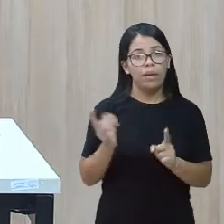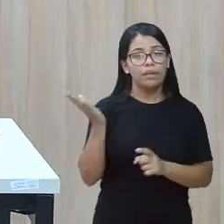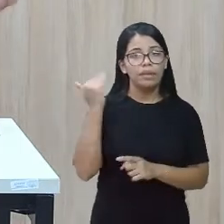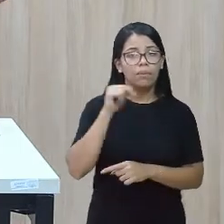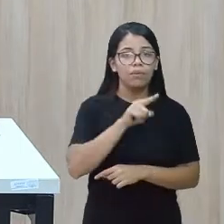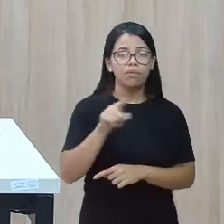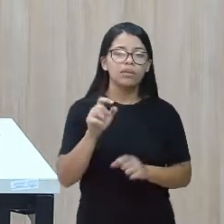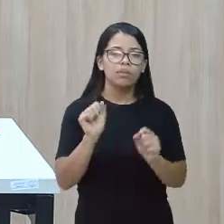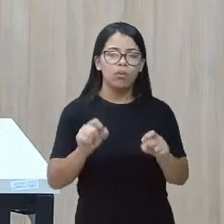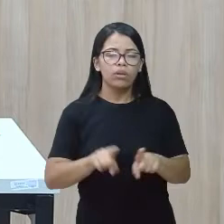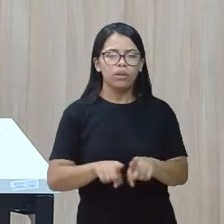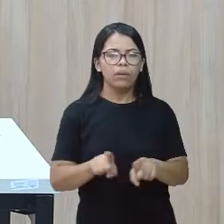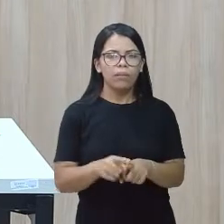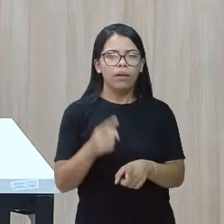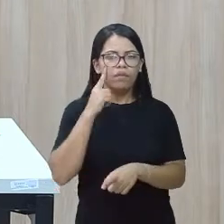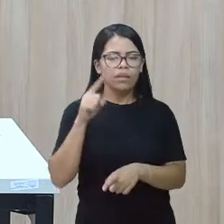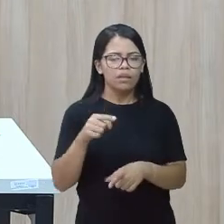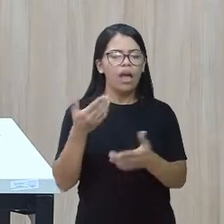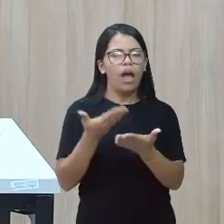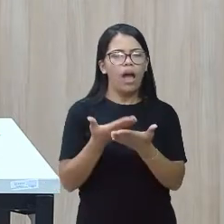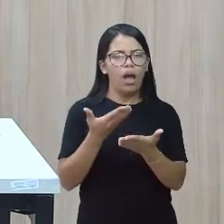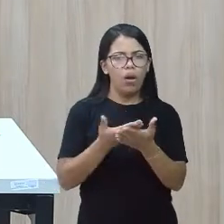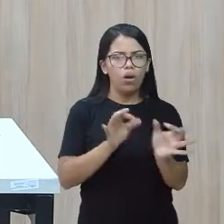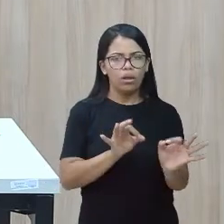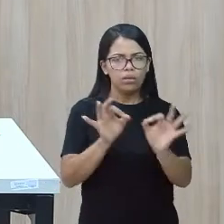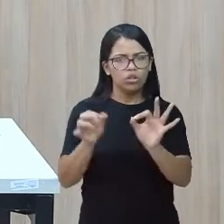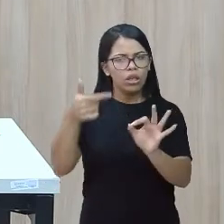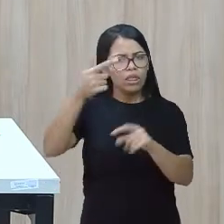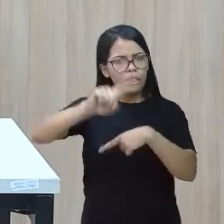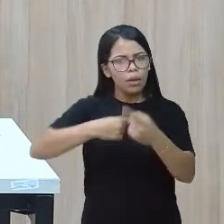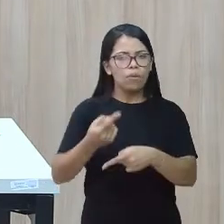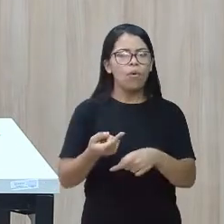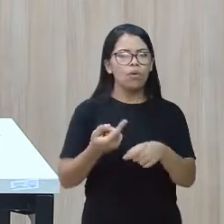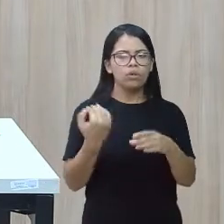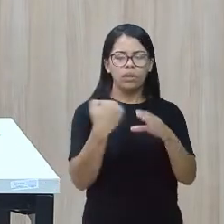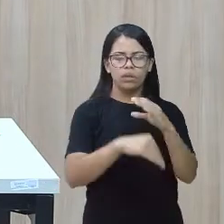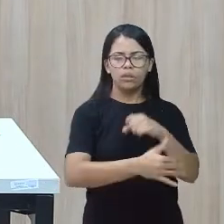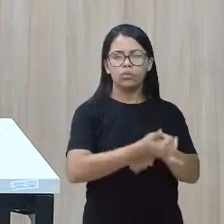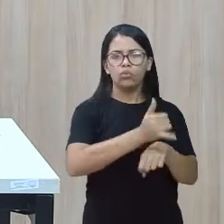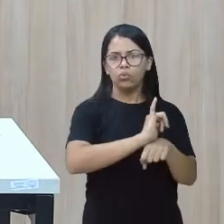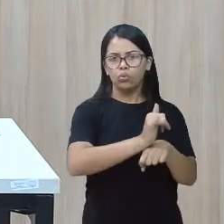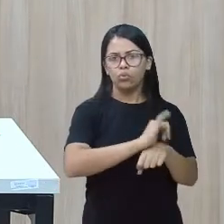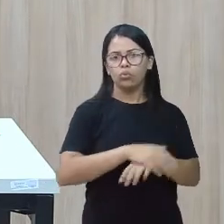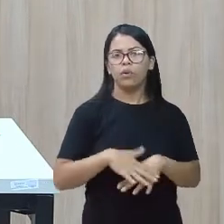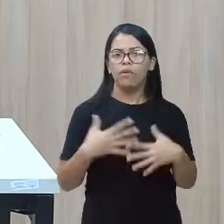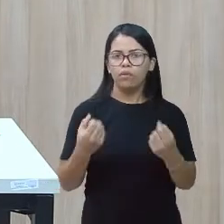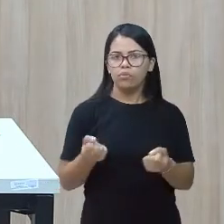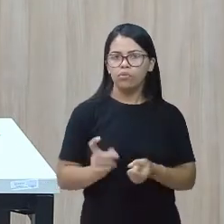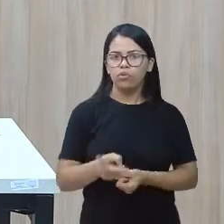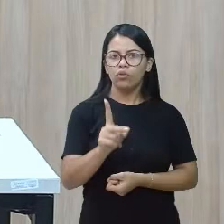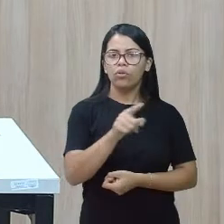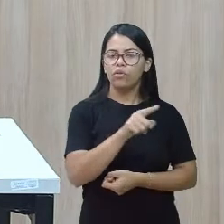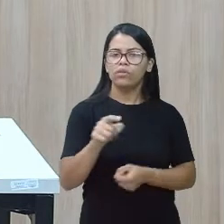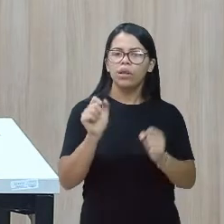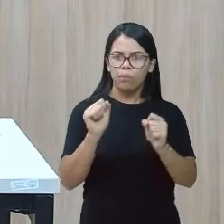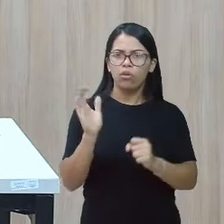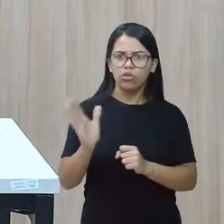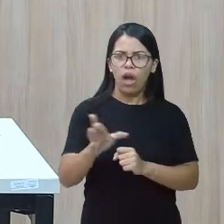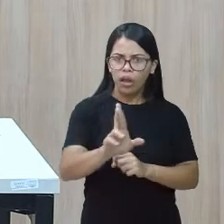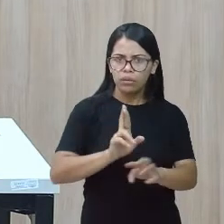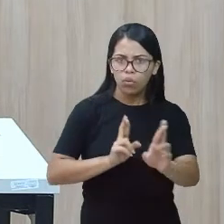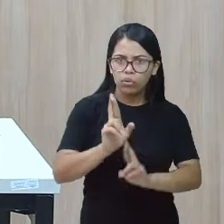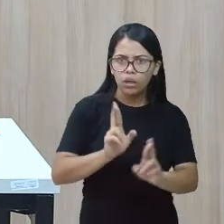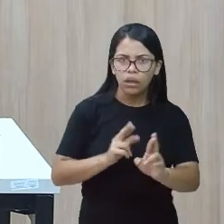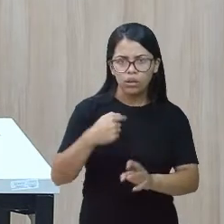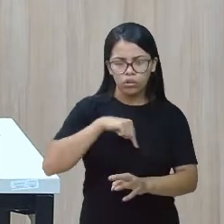vocês vão poder também ver essas aulas depois pelo YouTube. Mas vamos continuar e vocês podem ir respondendo,